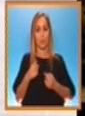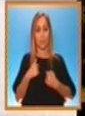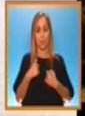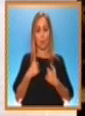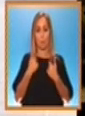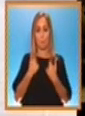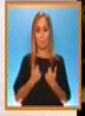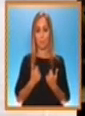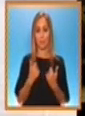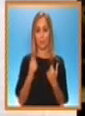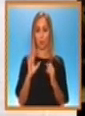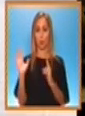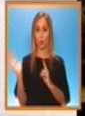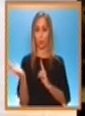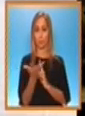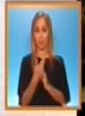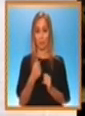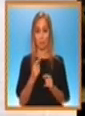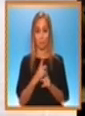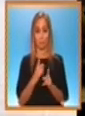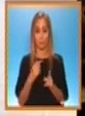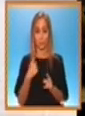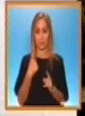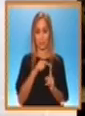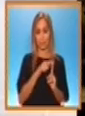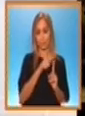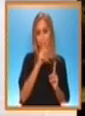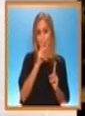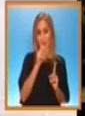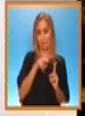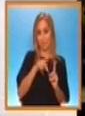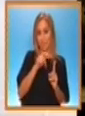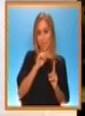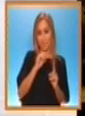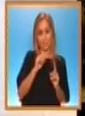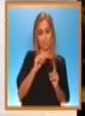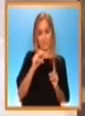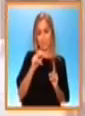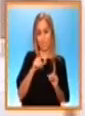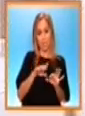muitíssimo bem rodeado, porque tenho, pronto, a Vanessa, que é como se fosse uma irmã,